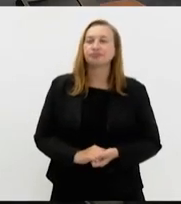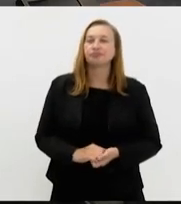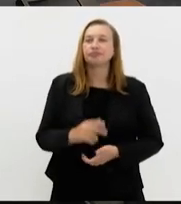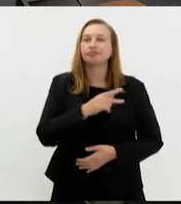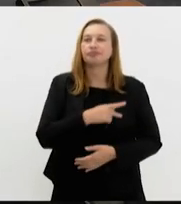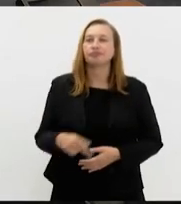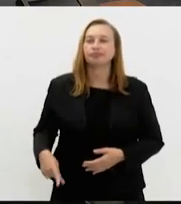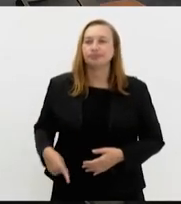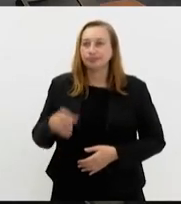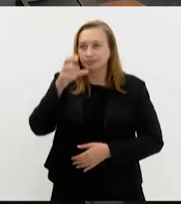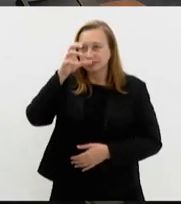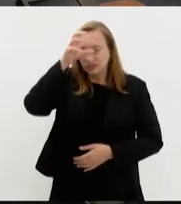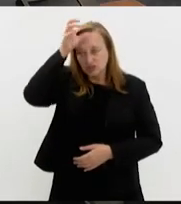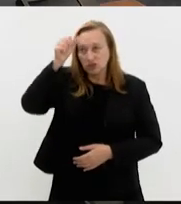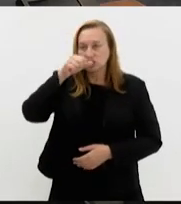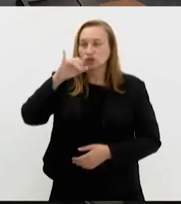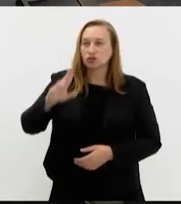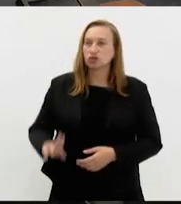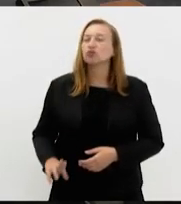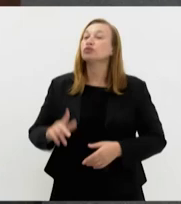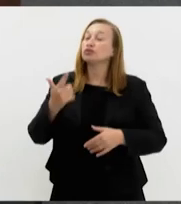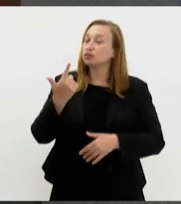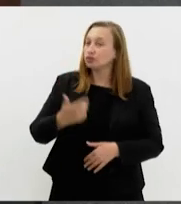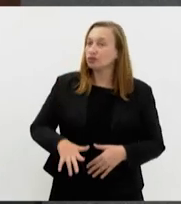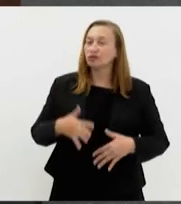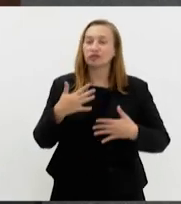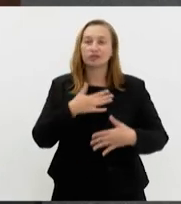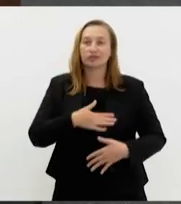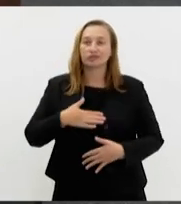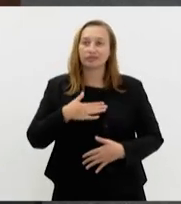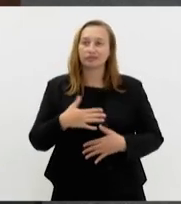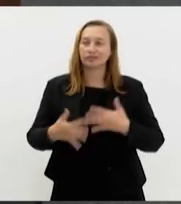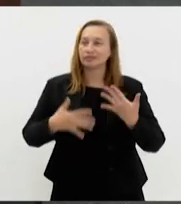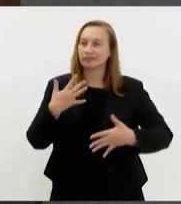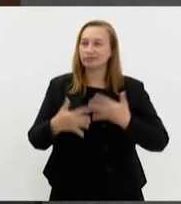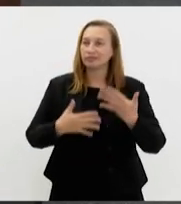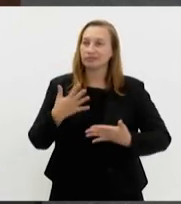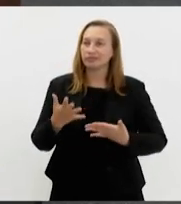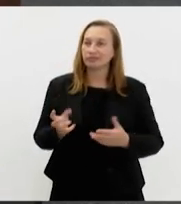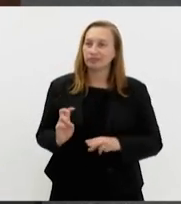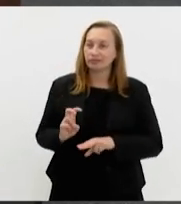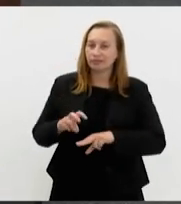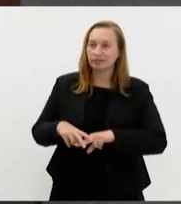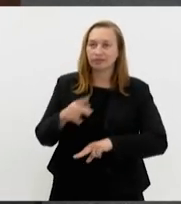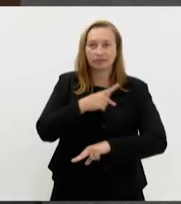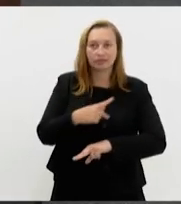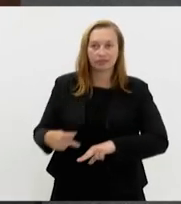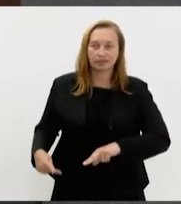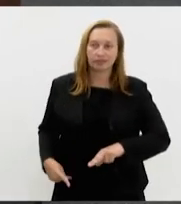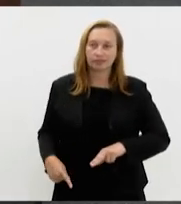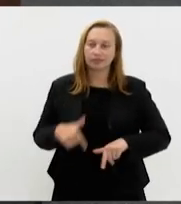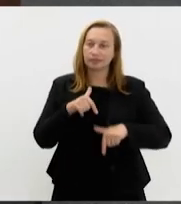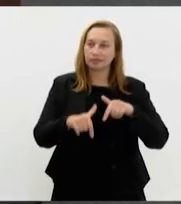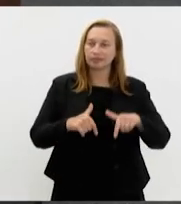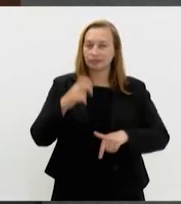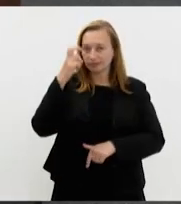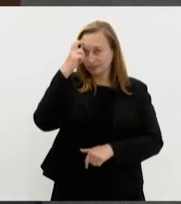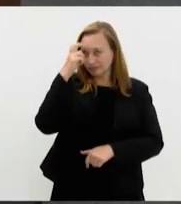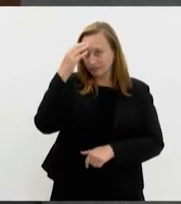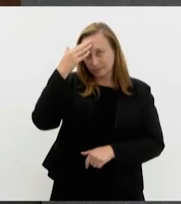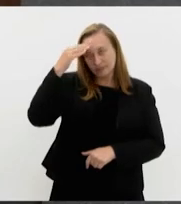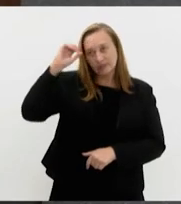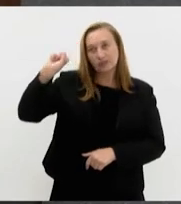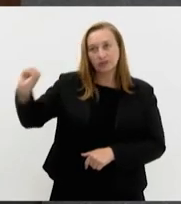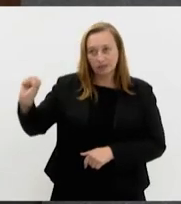Presidenta Tia Ju, mais uma vez honrado em tê-la dirigindo nossos trabalhos, com a sua sabedoria,